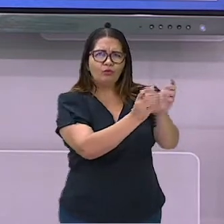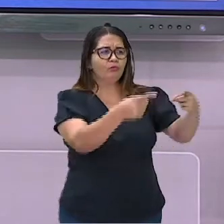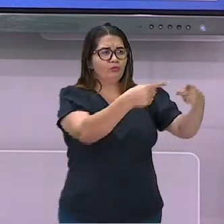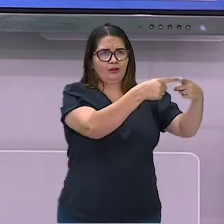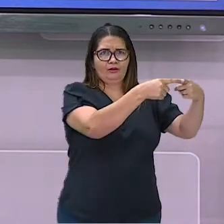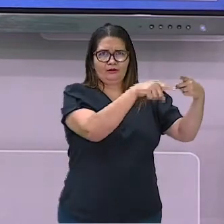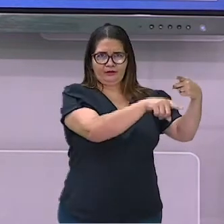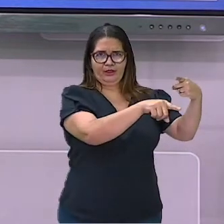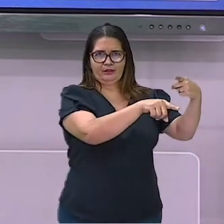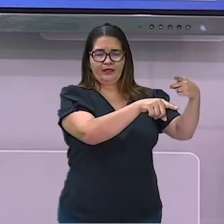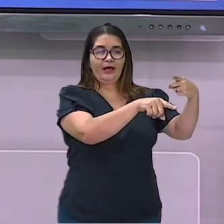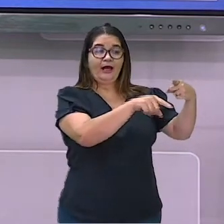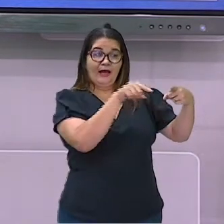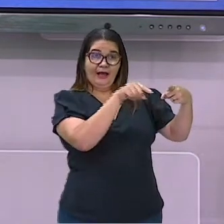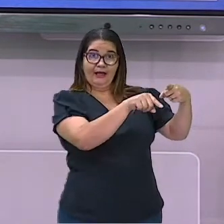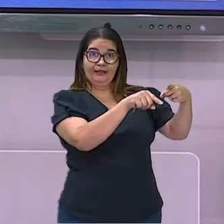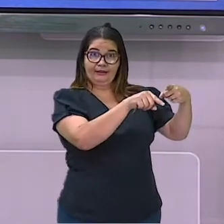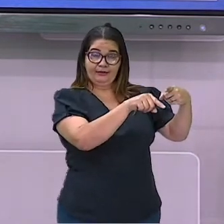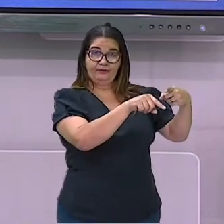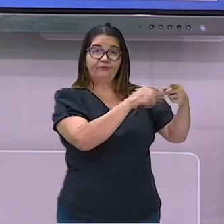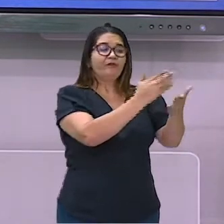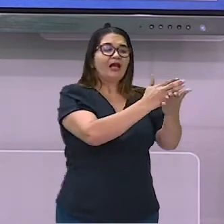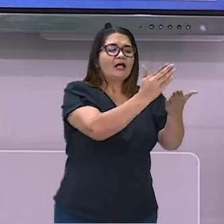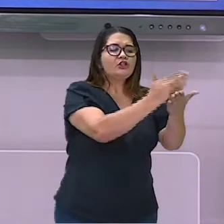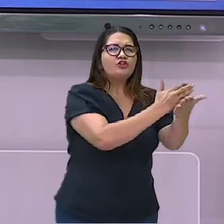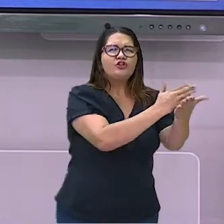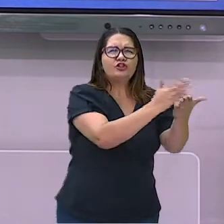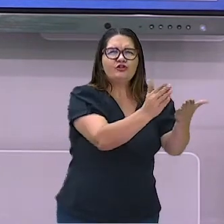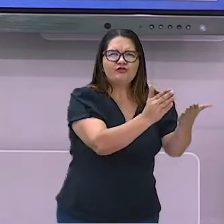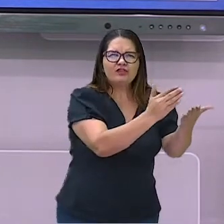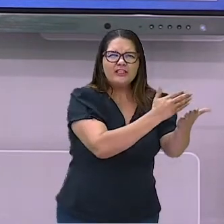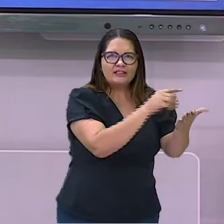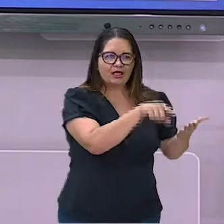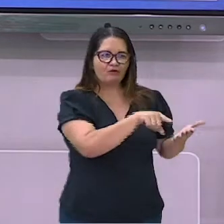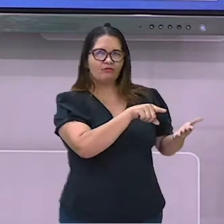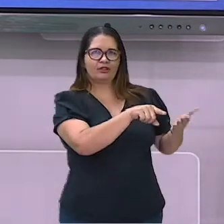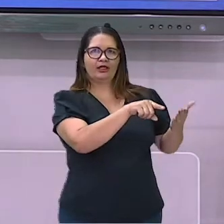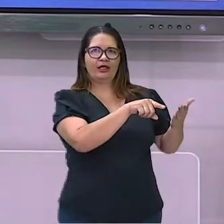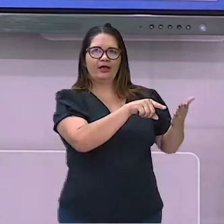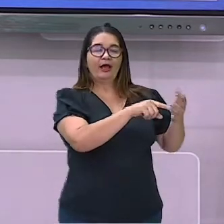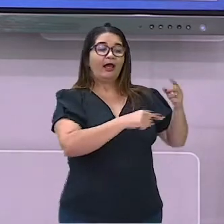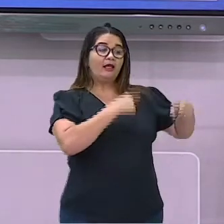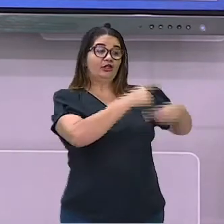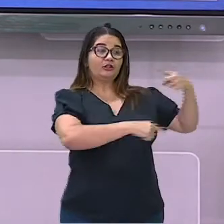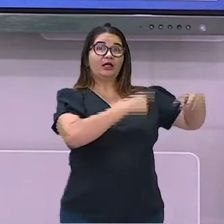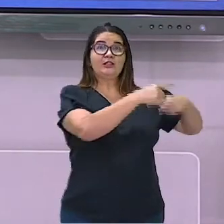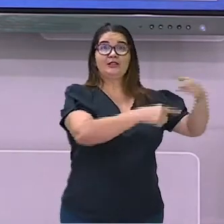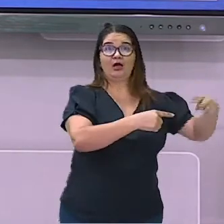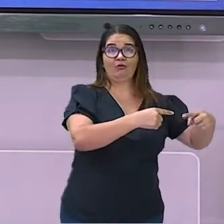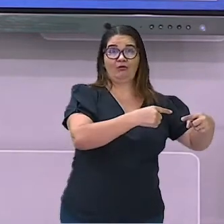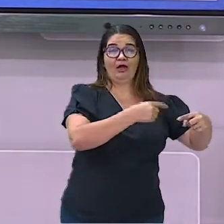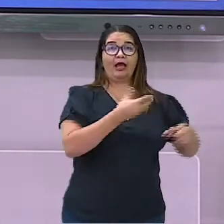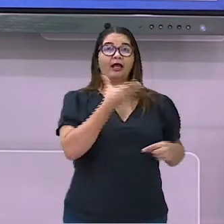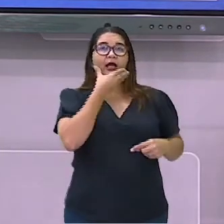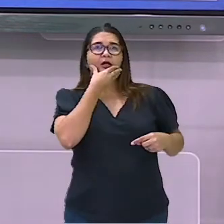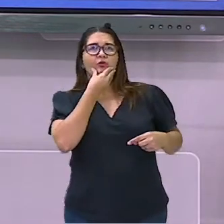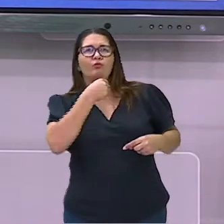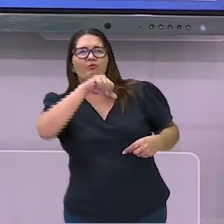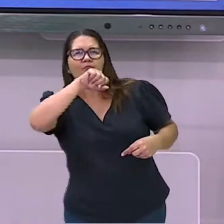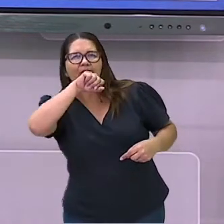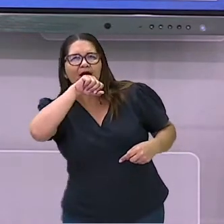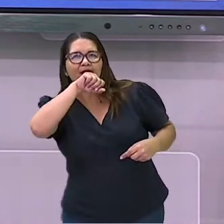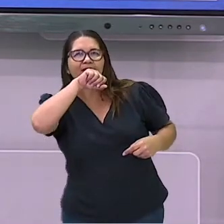elite. Então, a fonte de alimento, os indivíduos comuns praticavam a